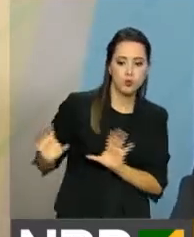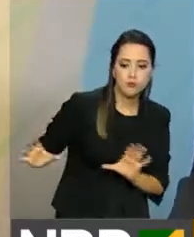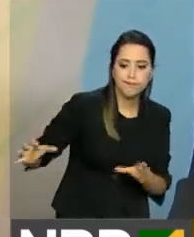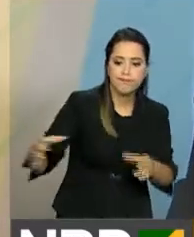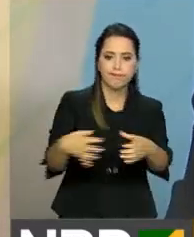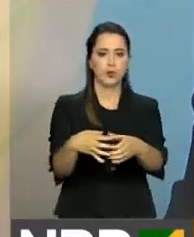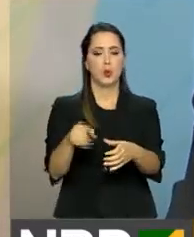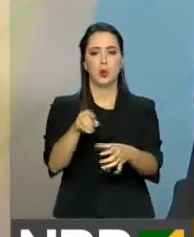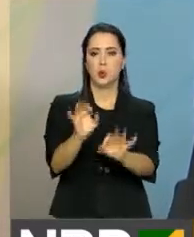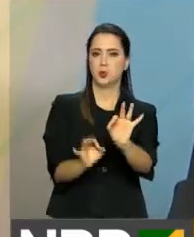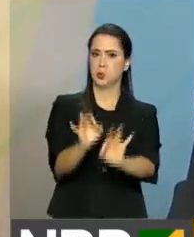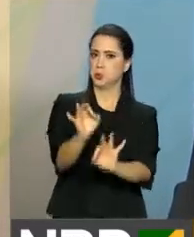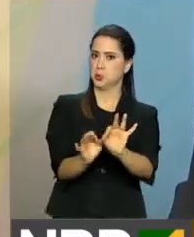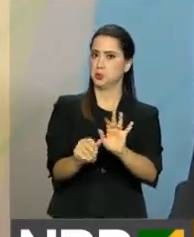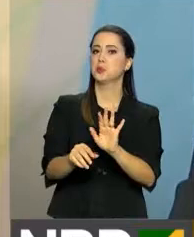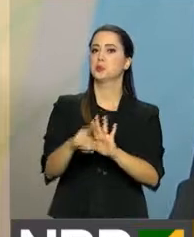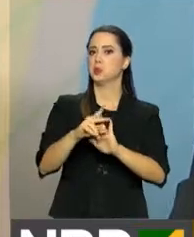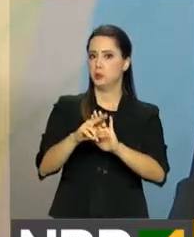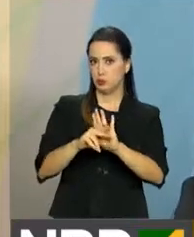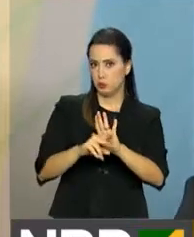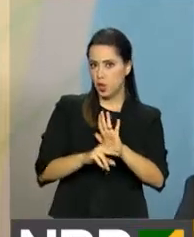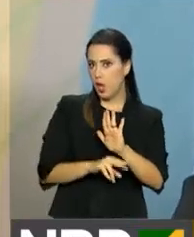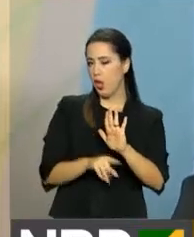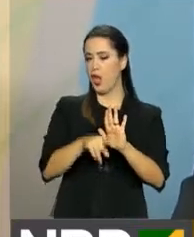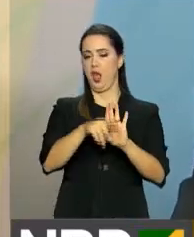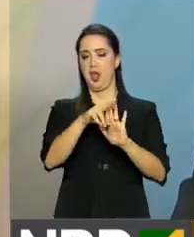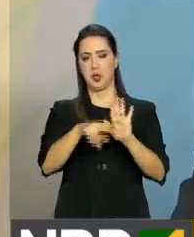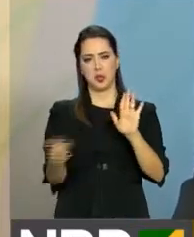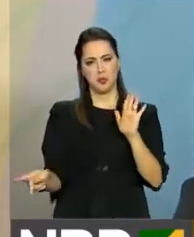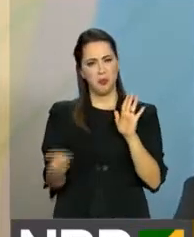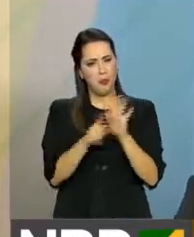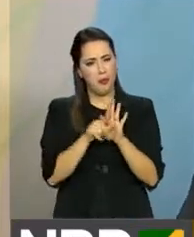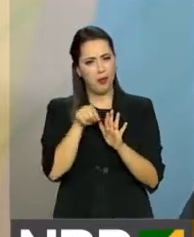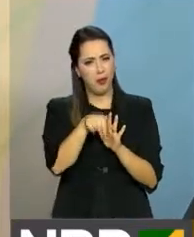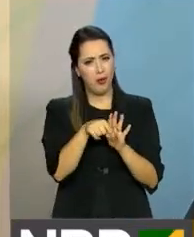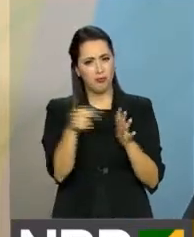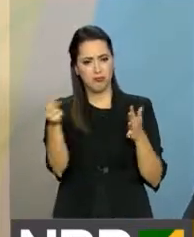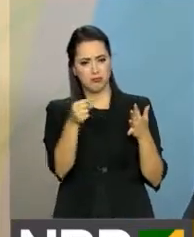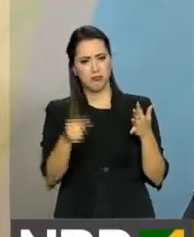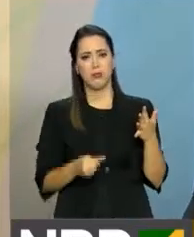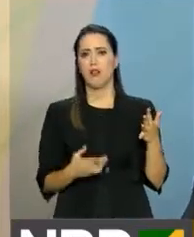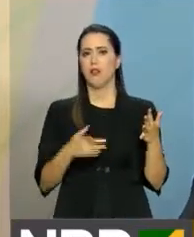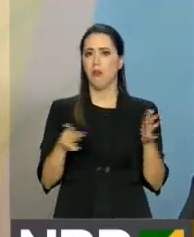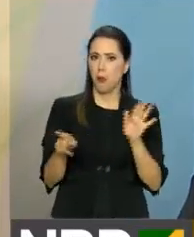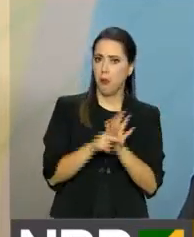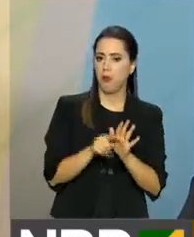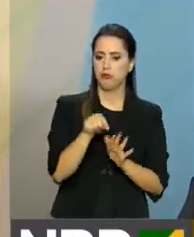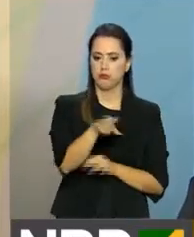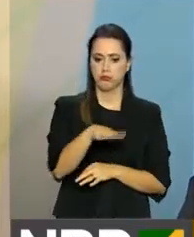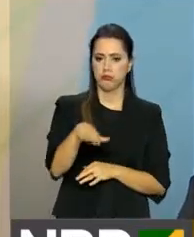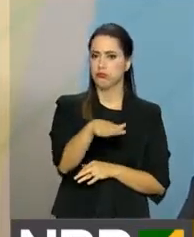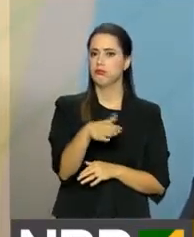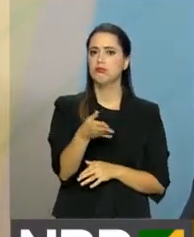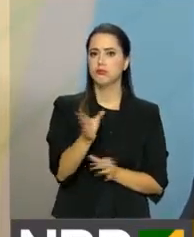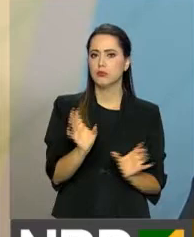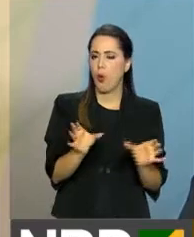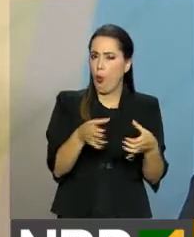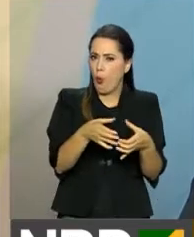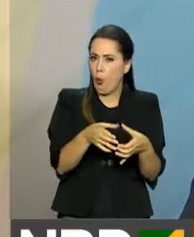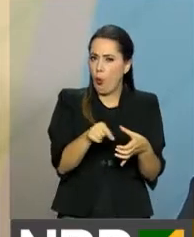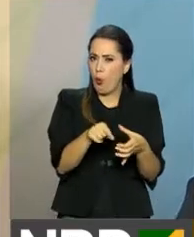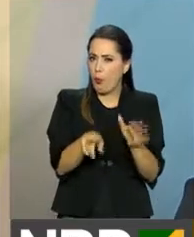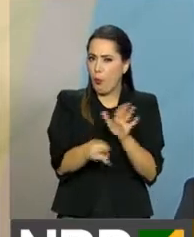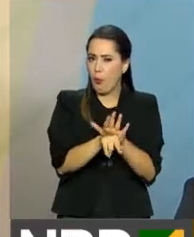com regras próprias com 11 prefeitos próprios sabem e que ultrapassa